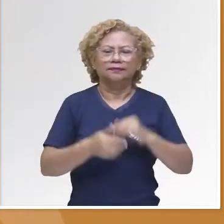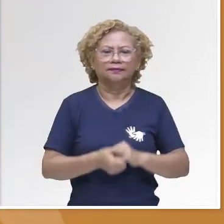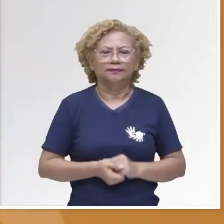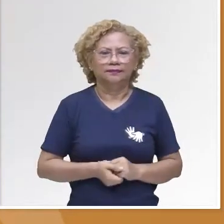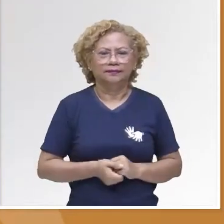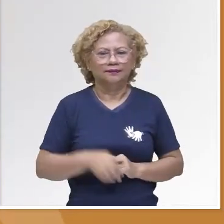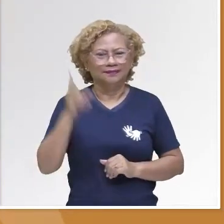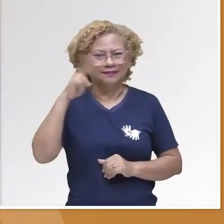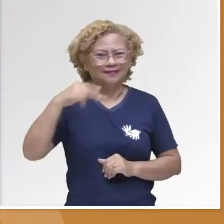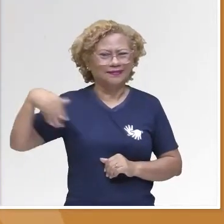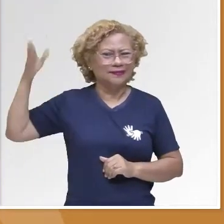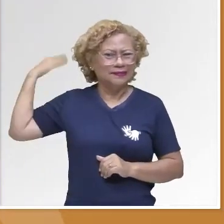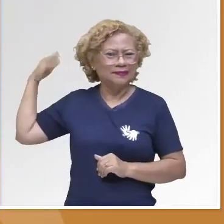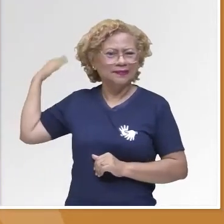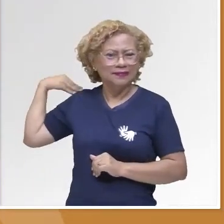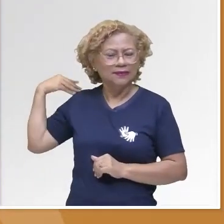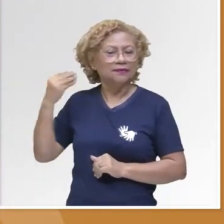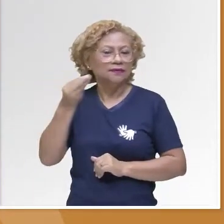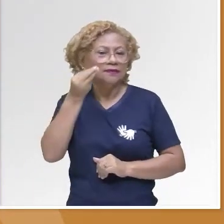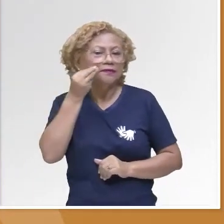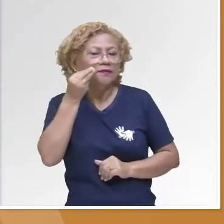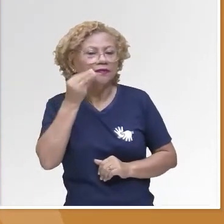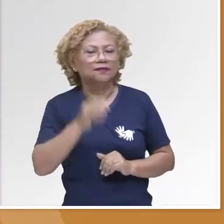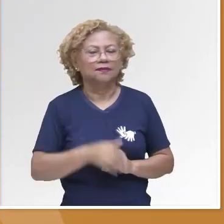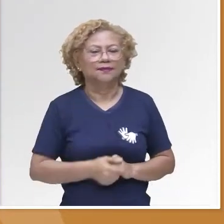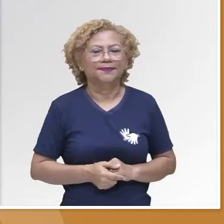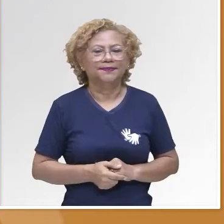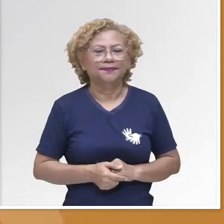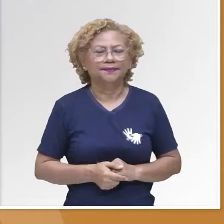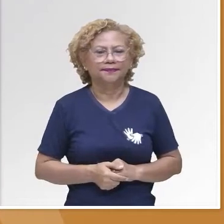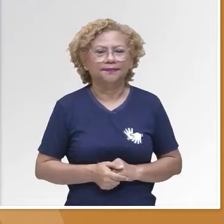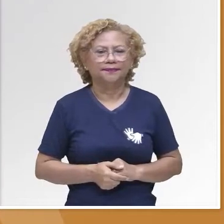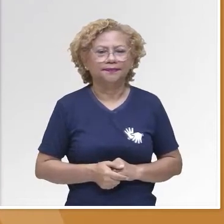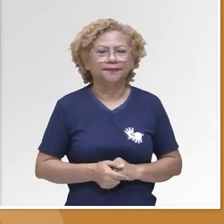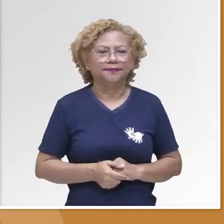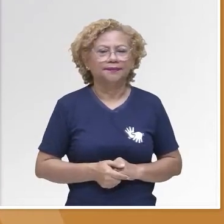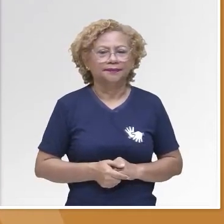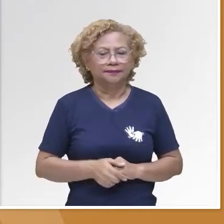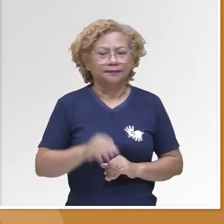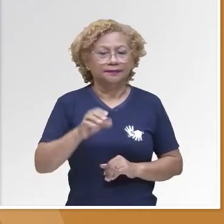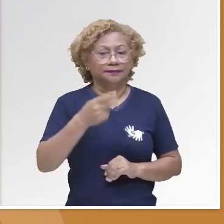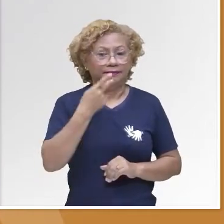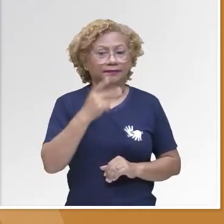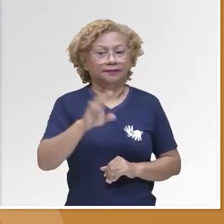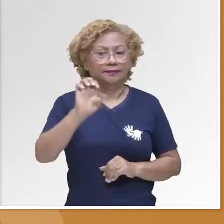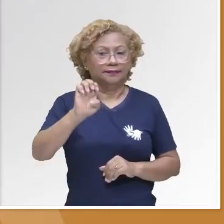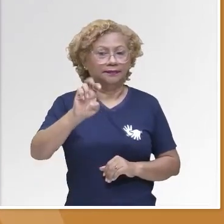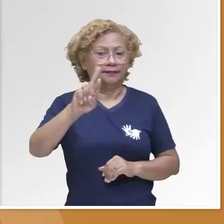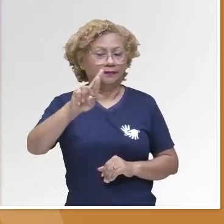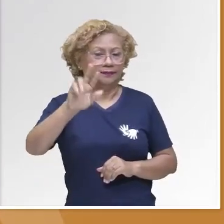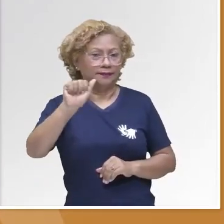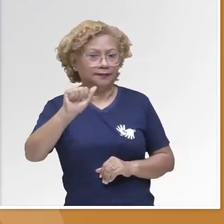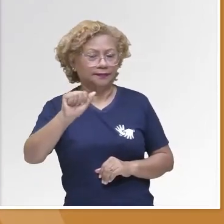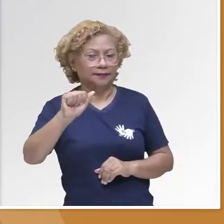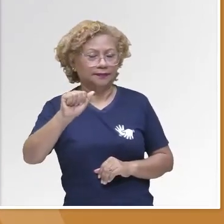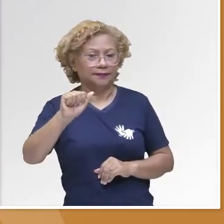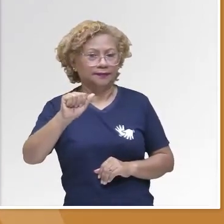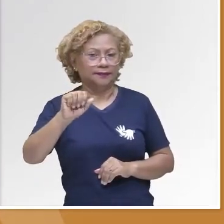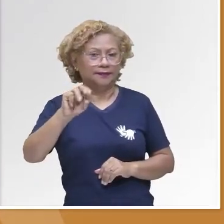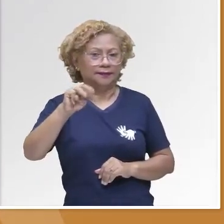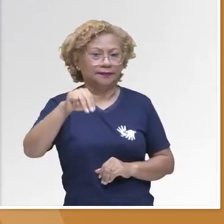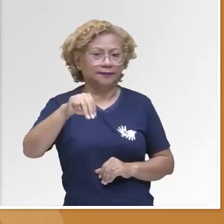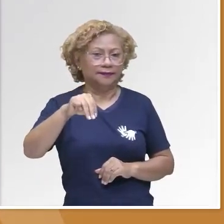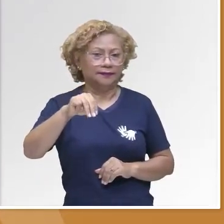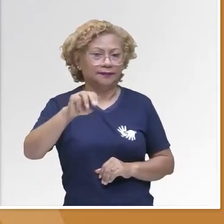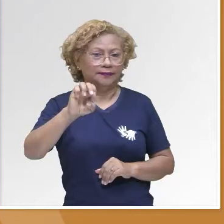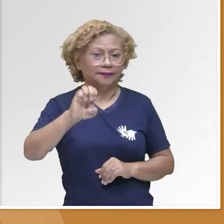Japão. Então, a era Meiji, né, ou período iluminado, por assim